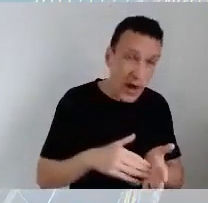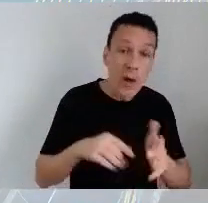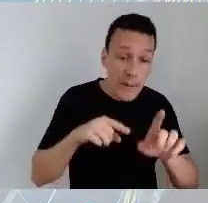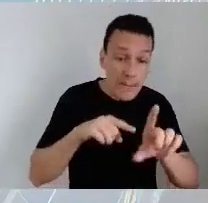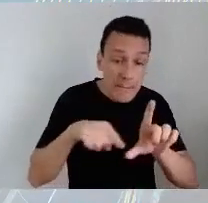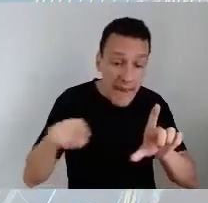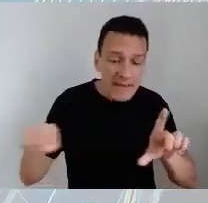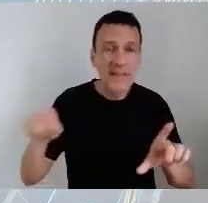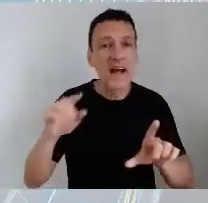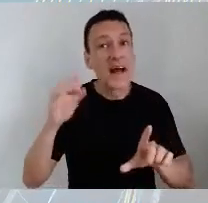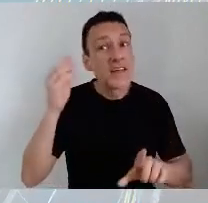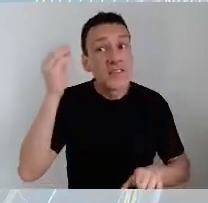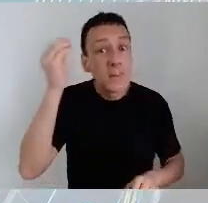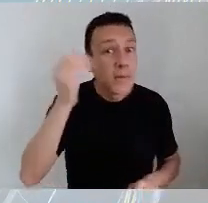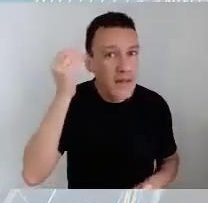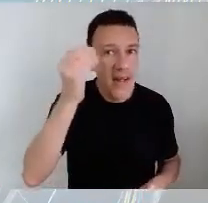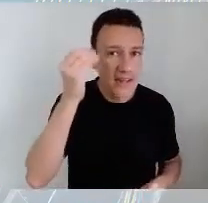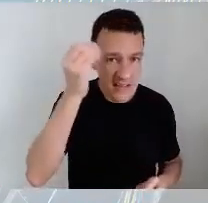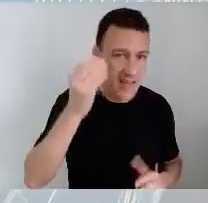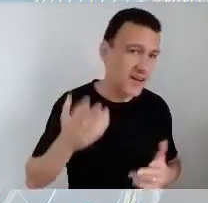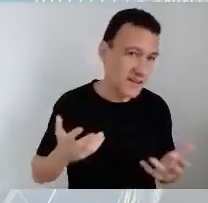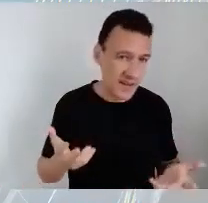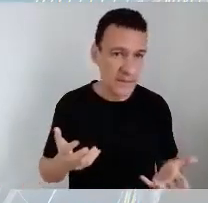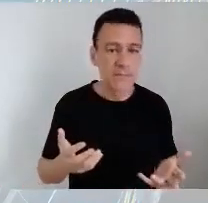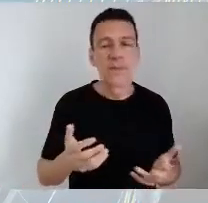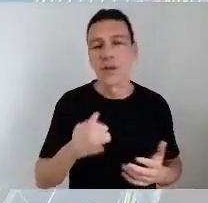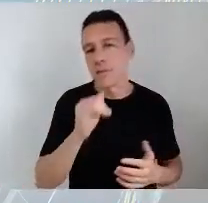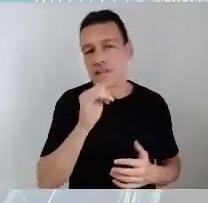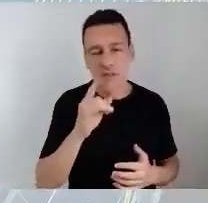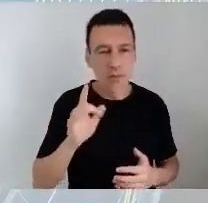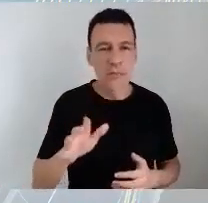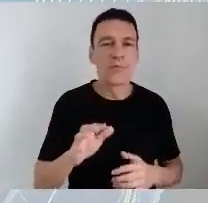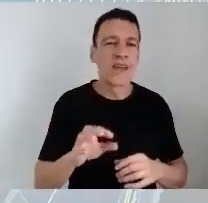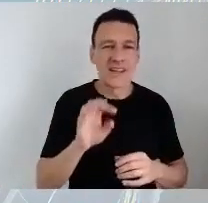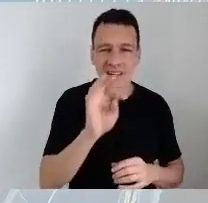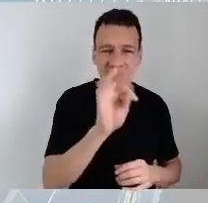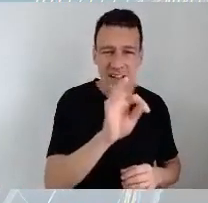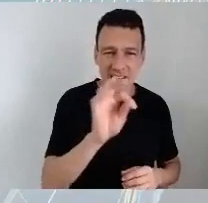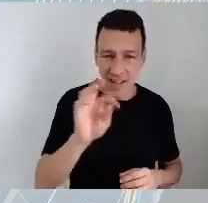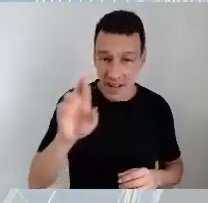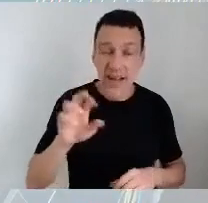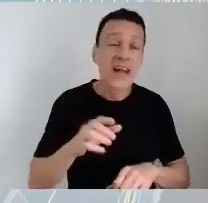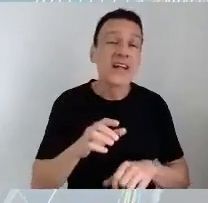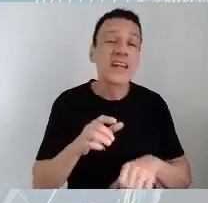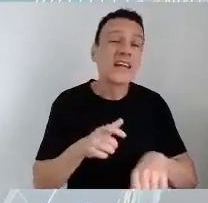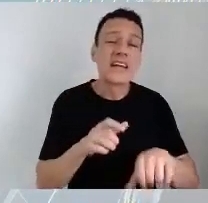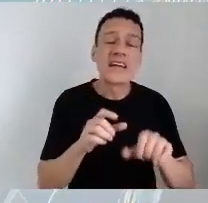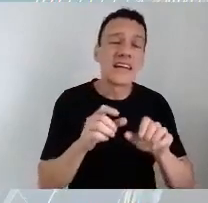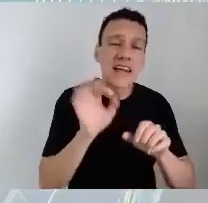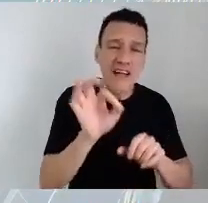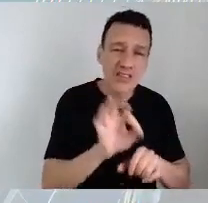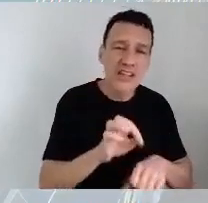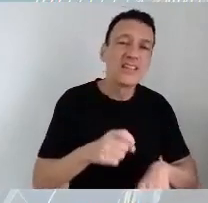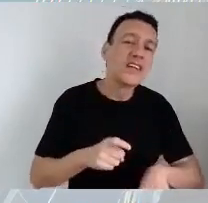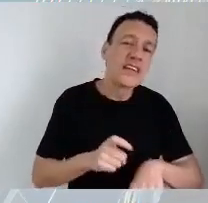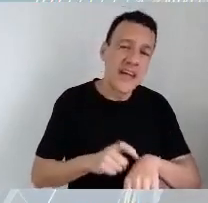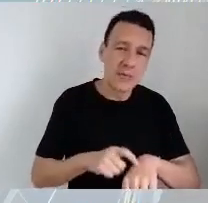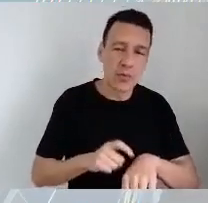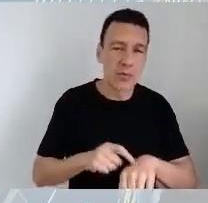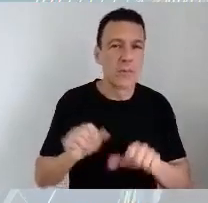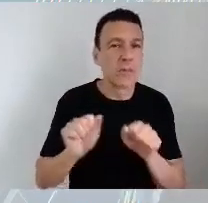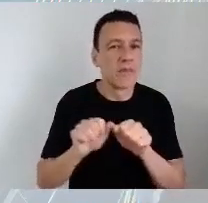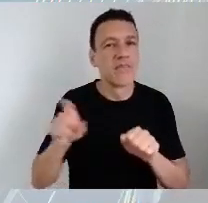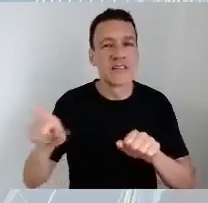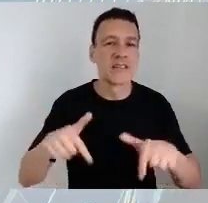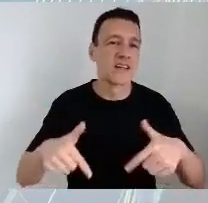UX, que uma delas poderia ser a taxa de tempo da realização de uma tarefa, que consiste ali em entender o tempo que a pessoa